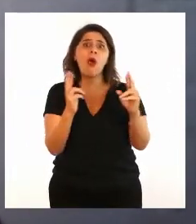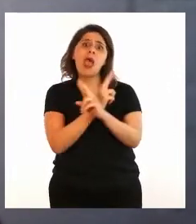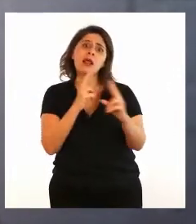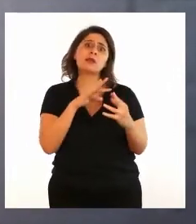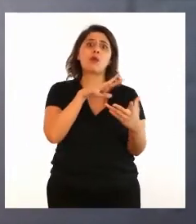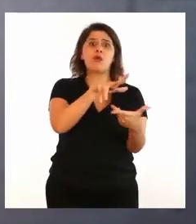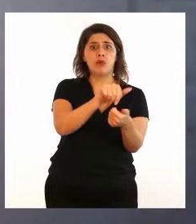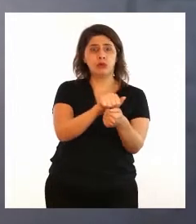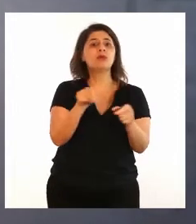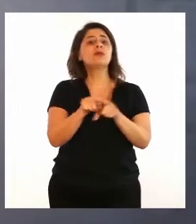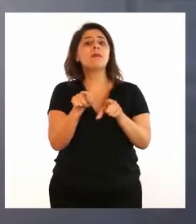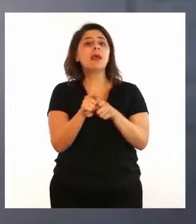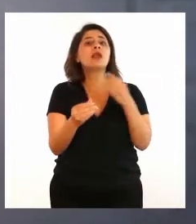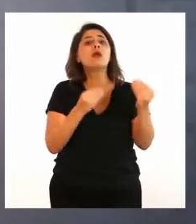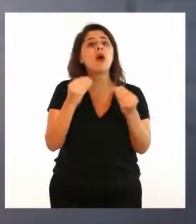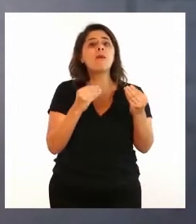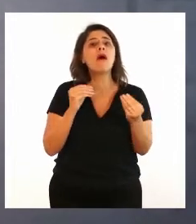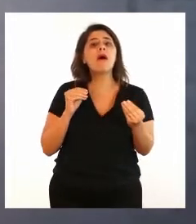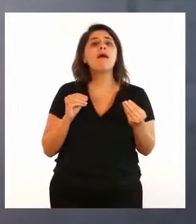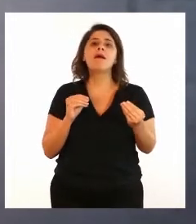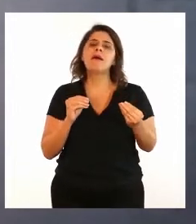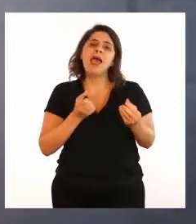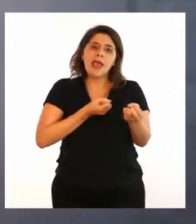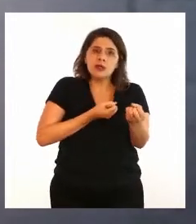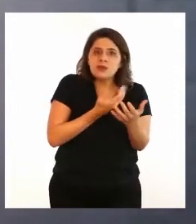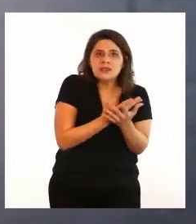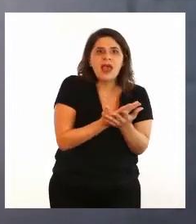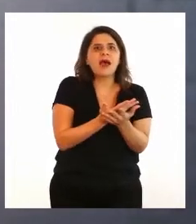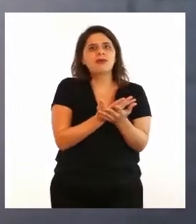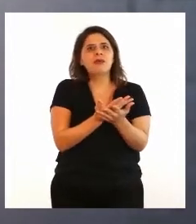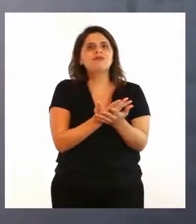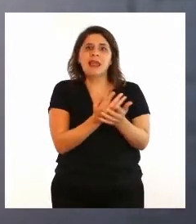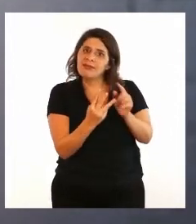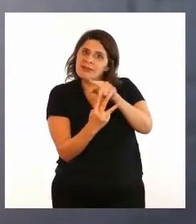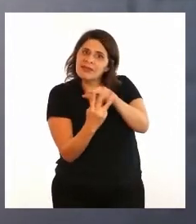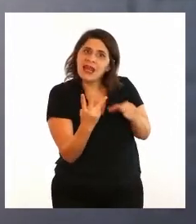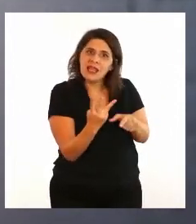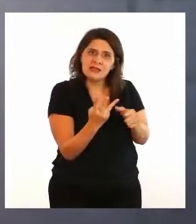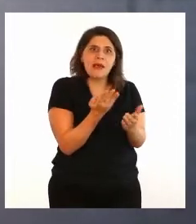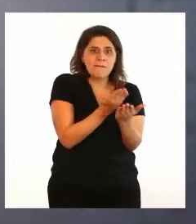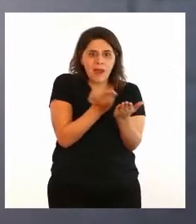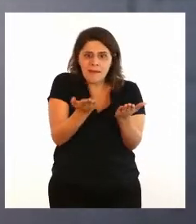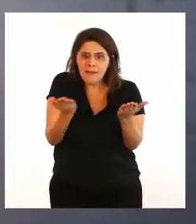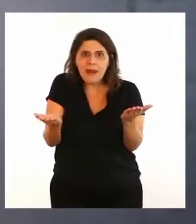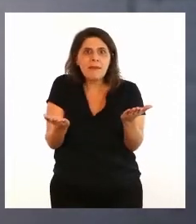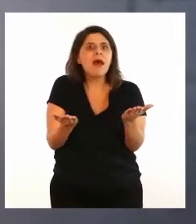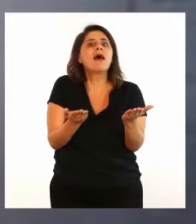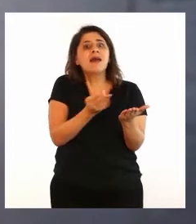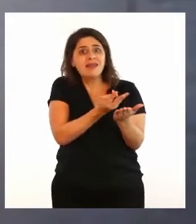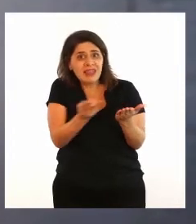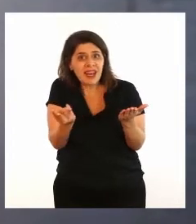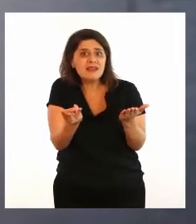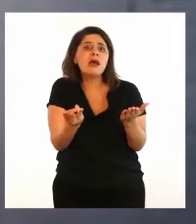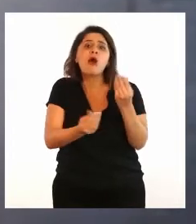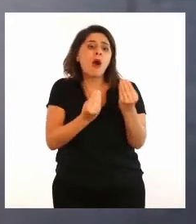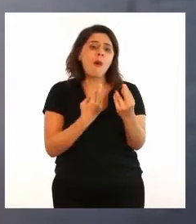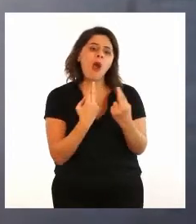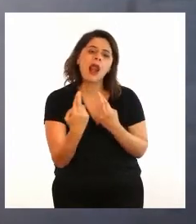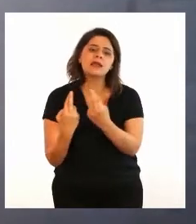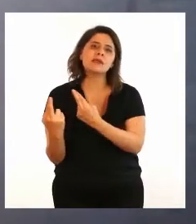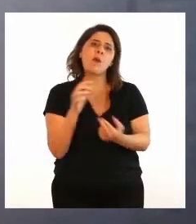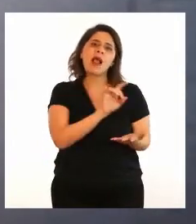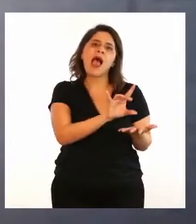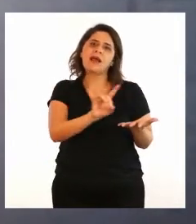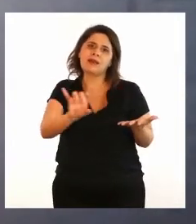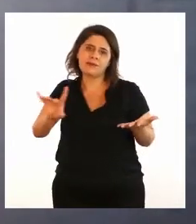formas de se relacionar com cada um dos três enunciados que compõem a publicação educativa. Na live de hoje,